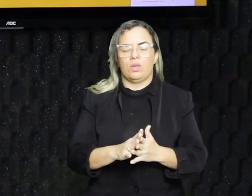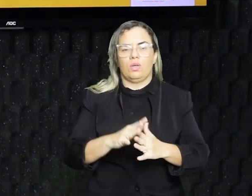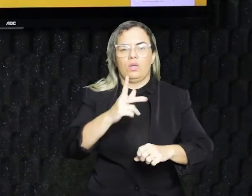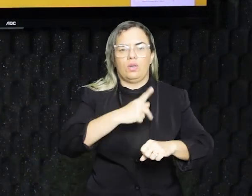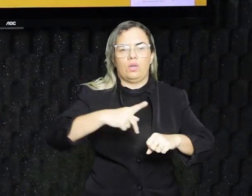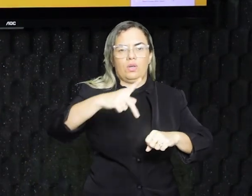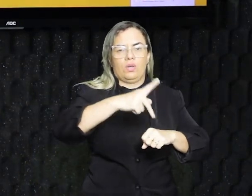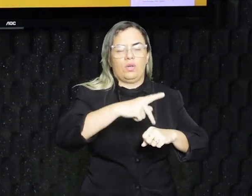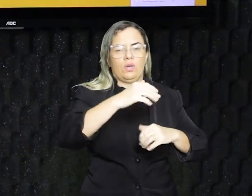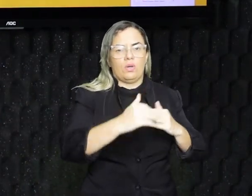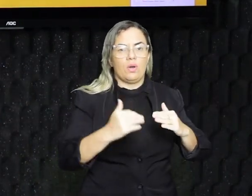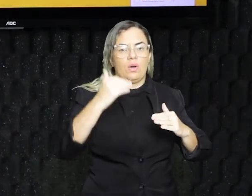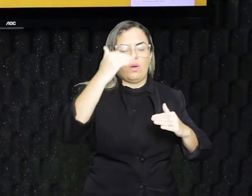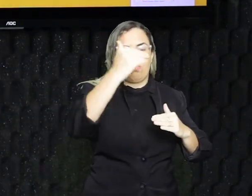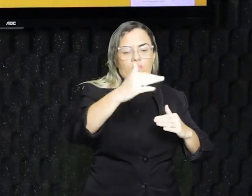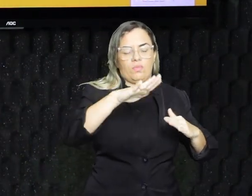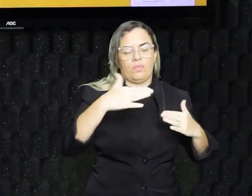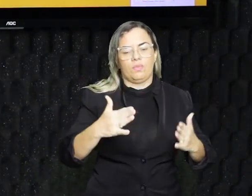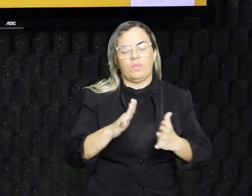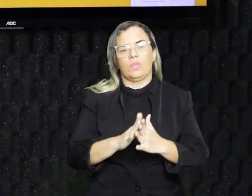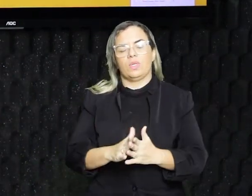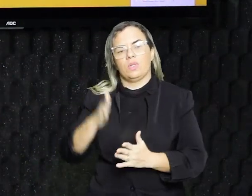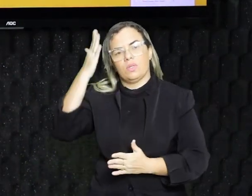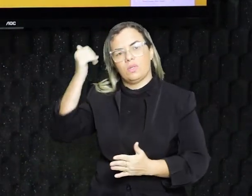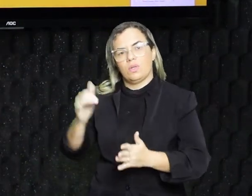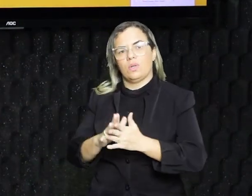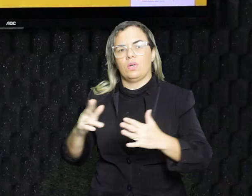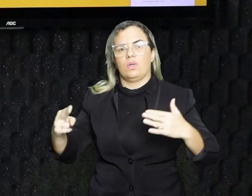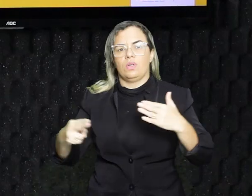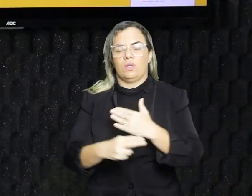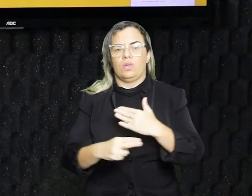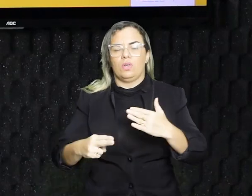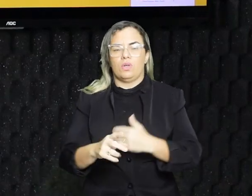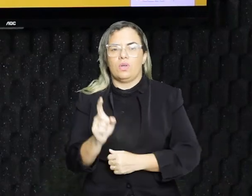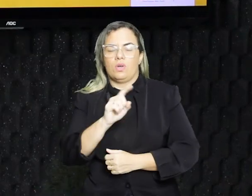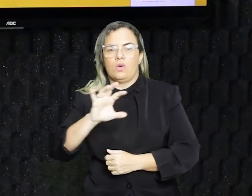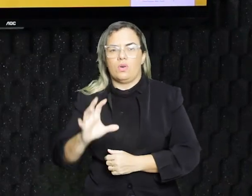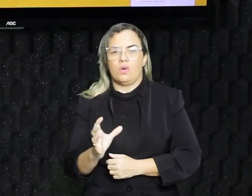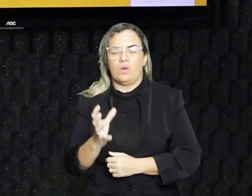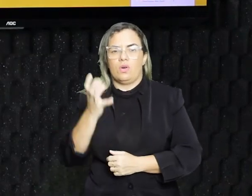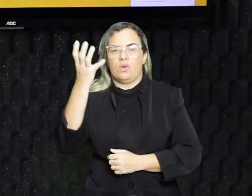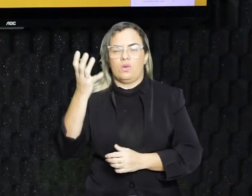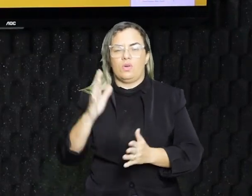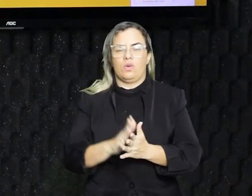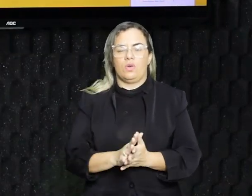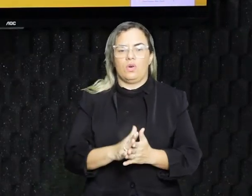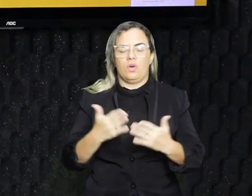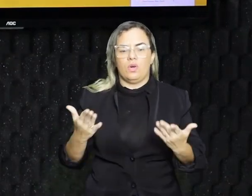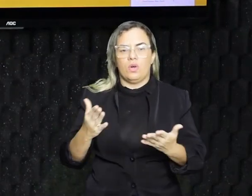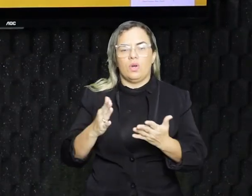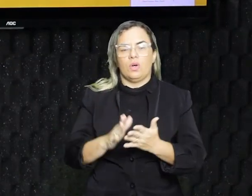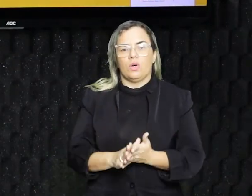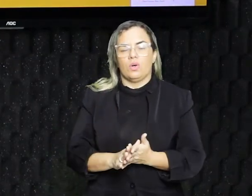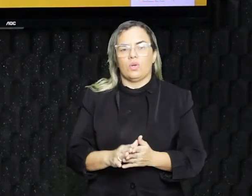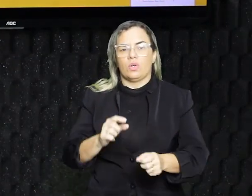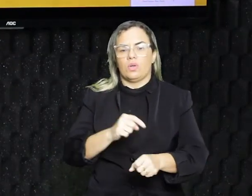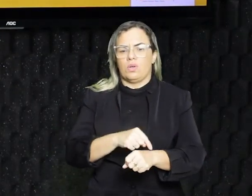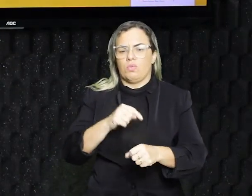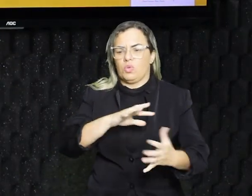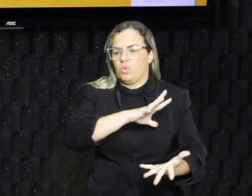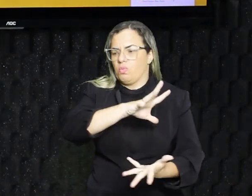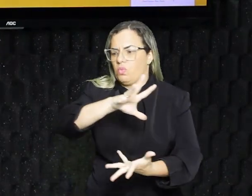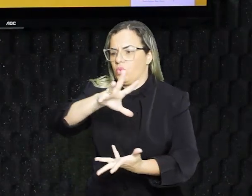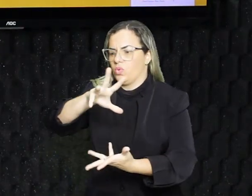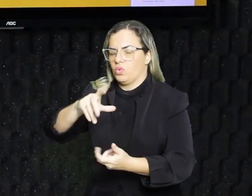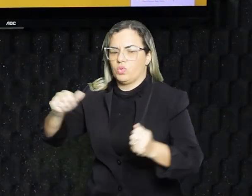Mas sabemos que o processo de urbanização ele não vai acontecer de forma concomitante, ou seja, ao mesmo tempo no mundo todo.